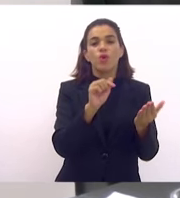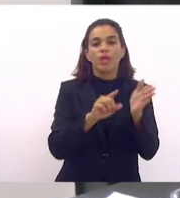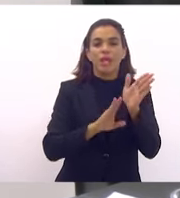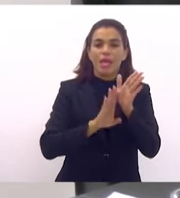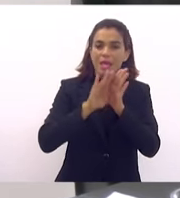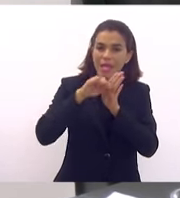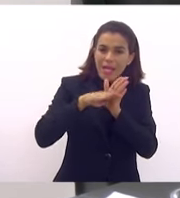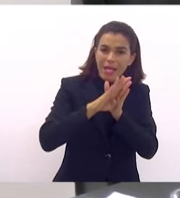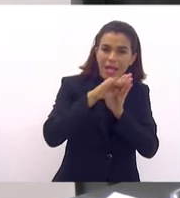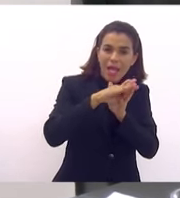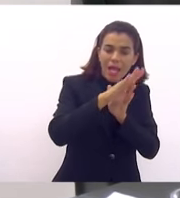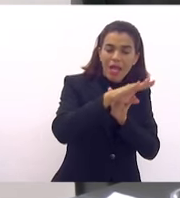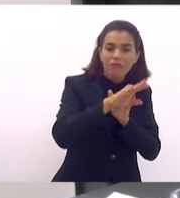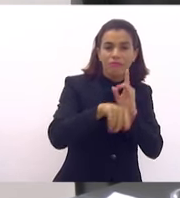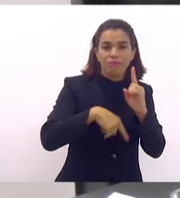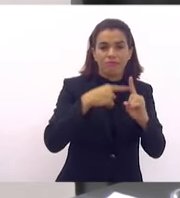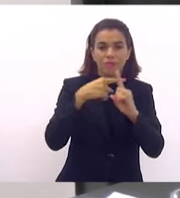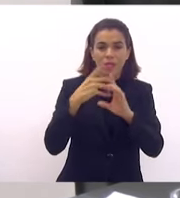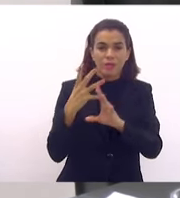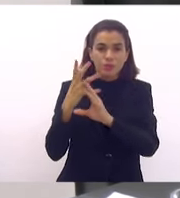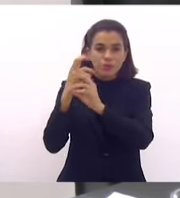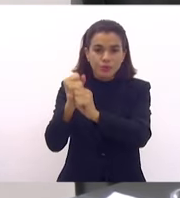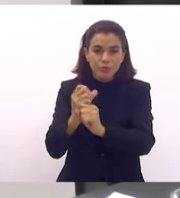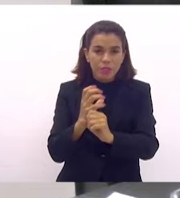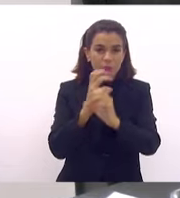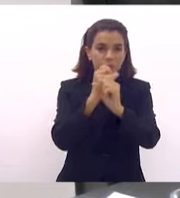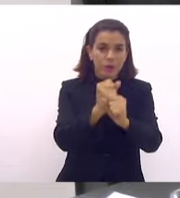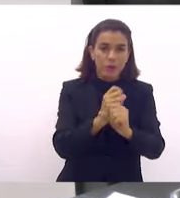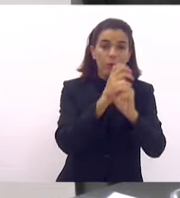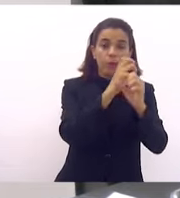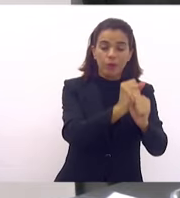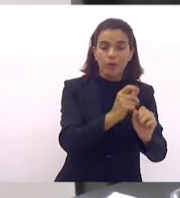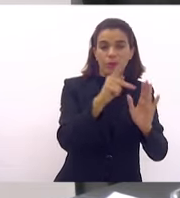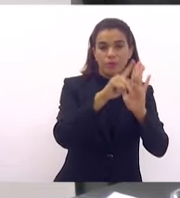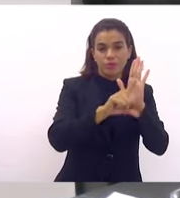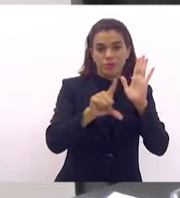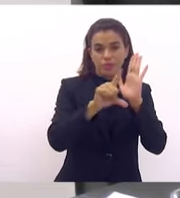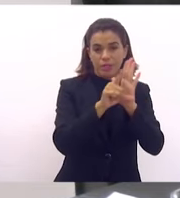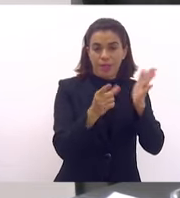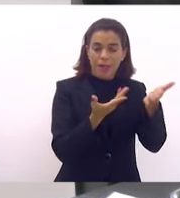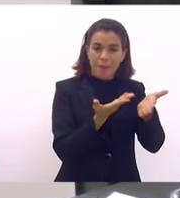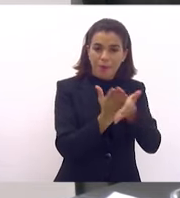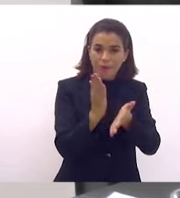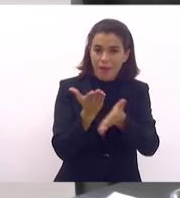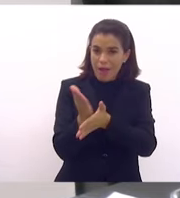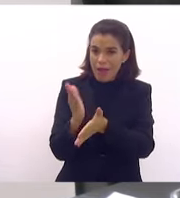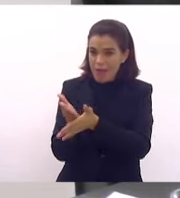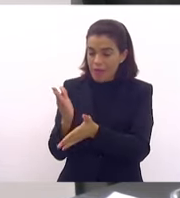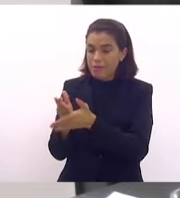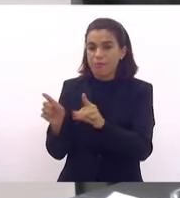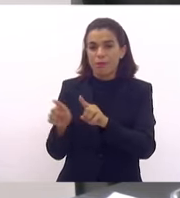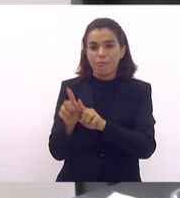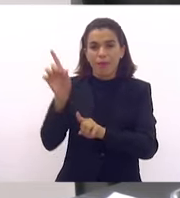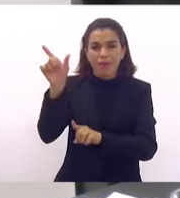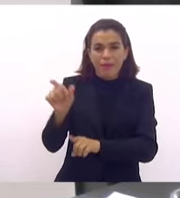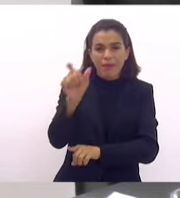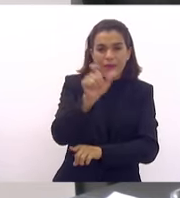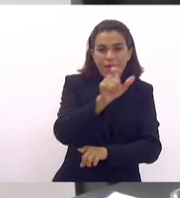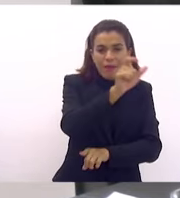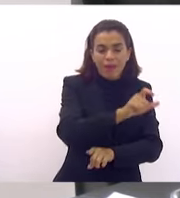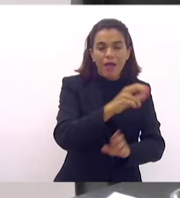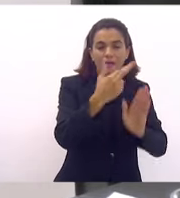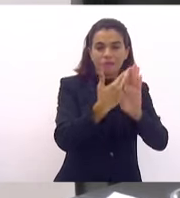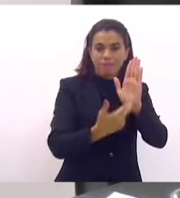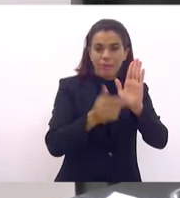e números aí do quantitativo de projetos que foram aprovados, os seus respectivos relatores, quais tipos